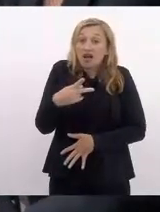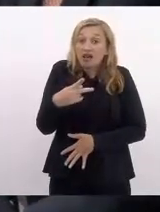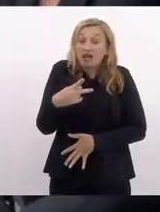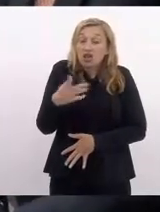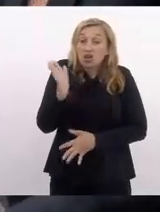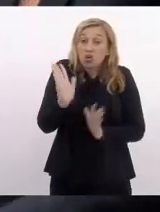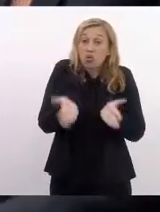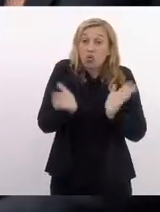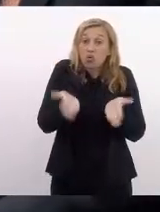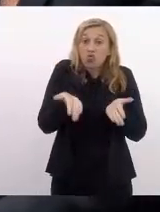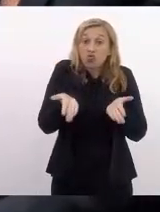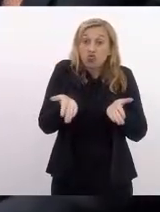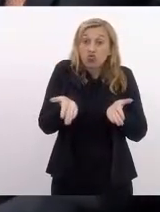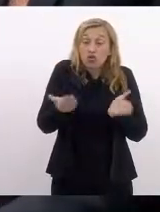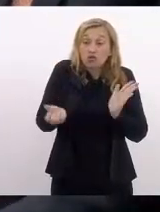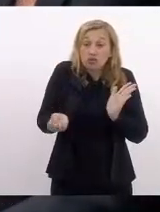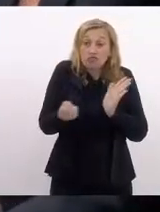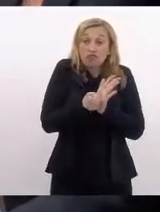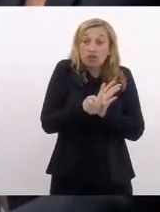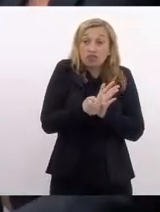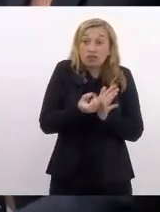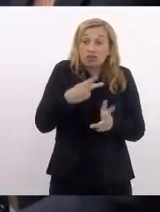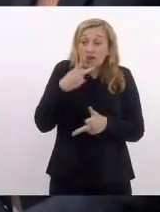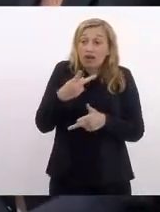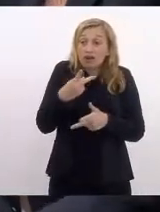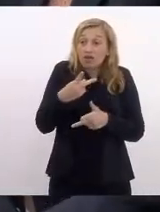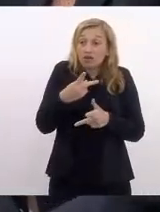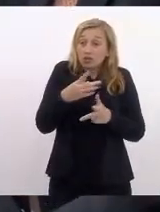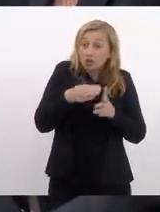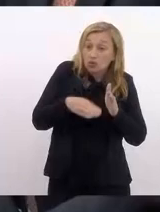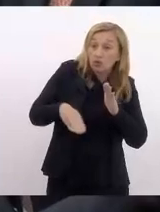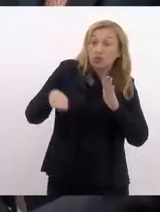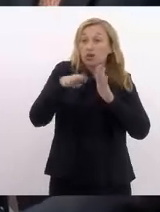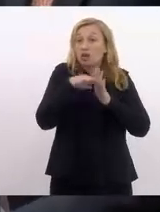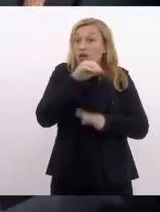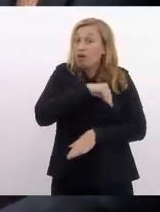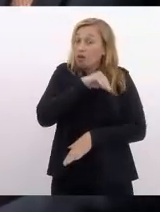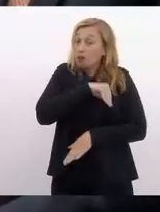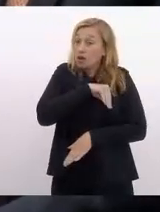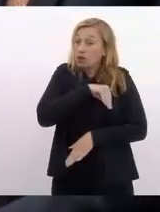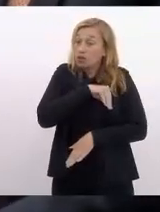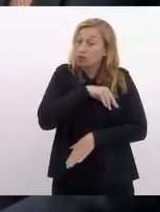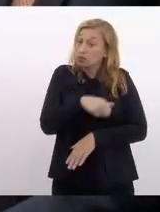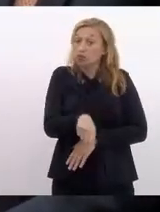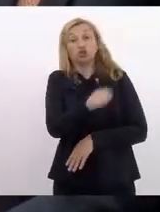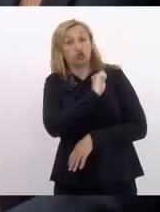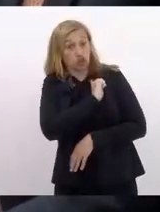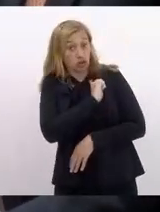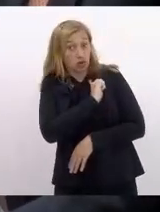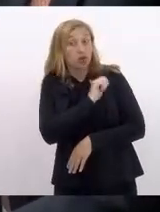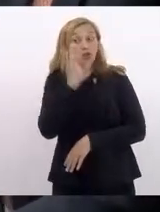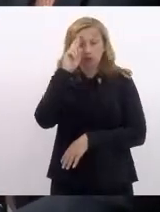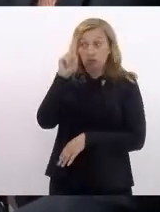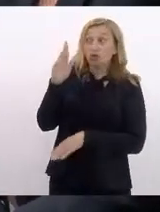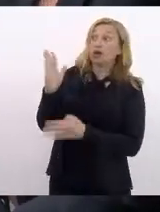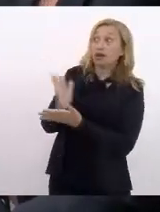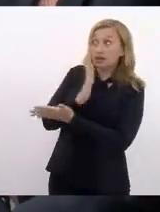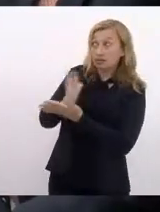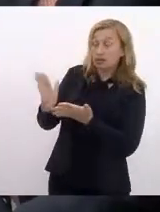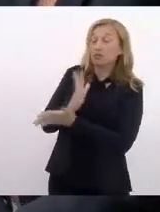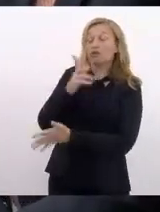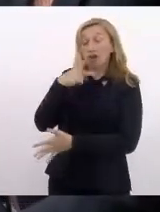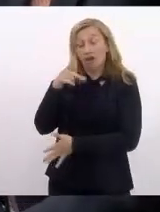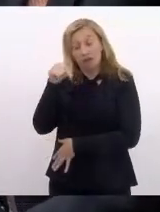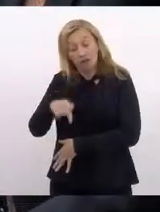que hoje este Impacto está sendo colocado aumenta salário regime de recuperação fiscal a vossa excelência' várias vezes